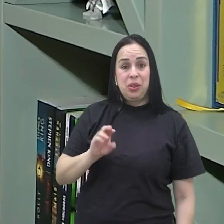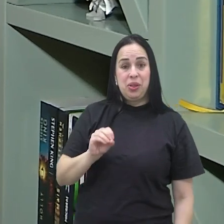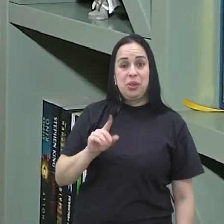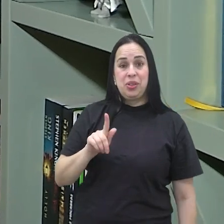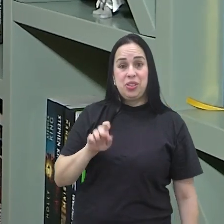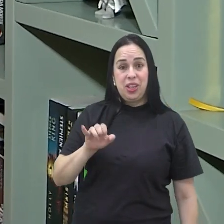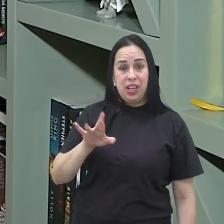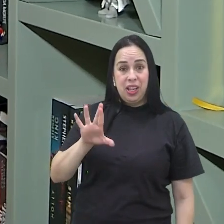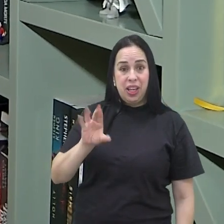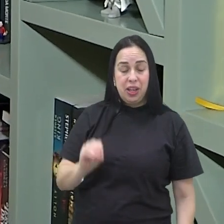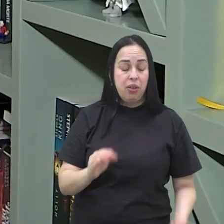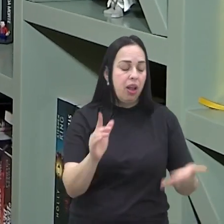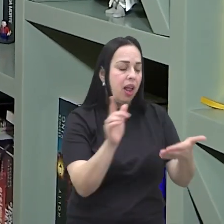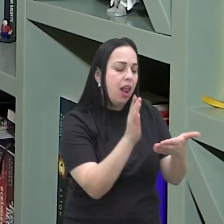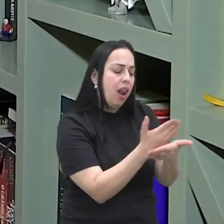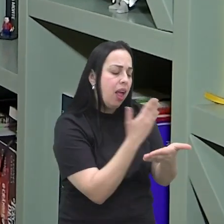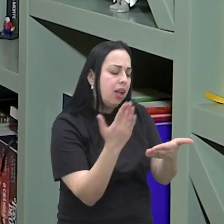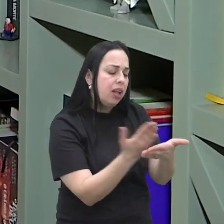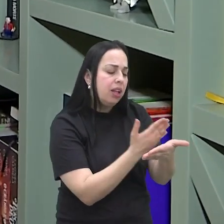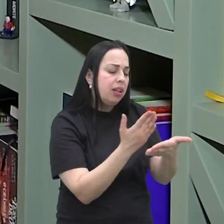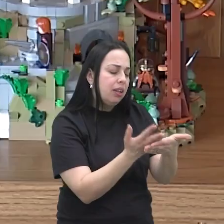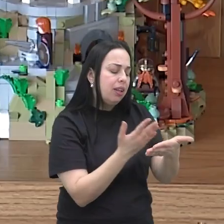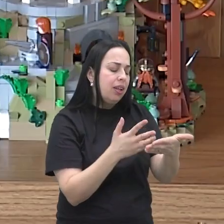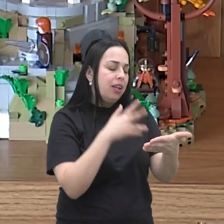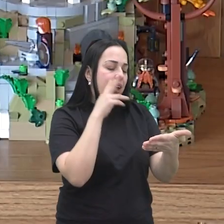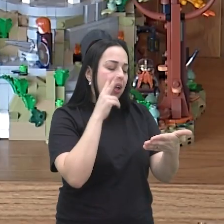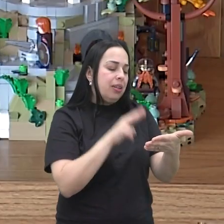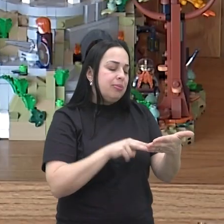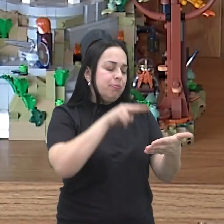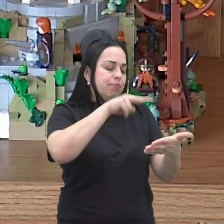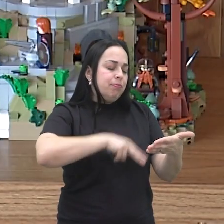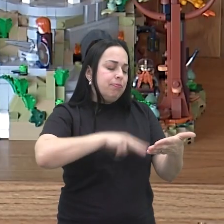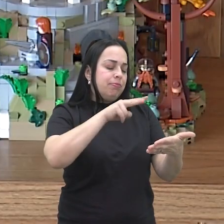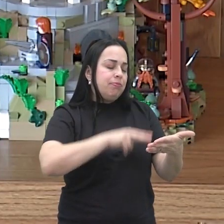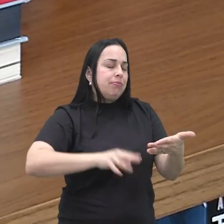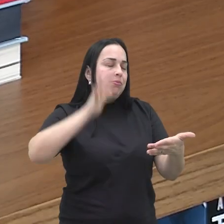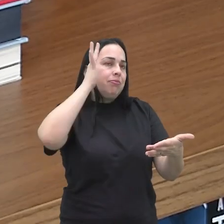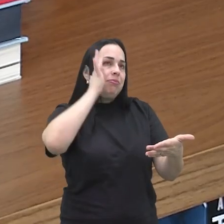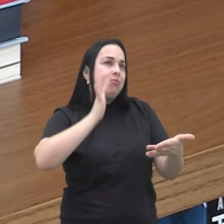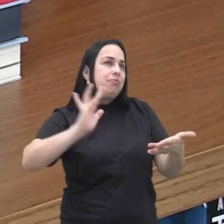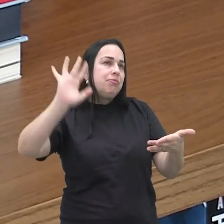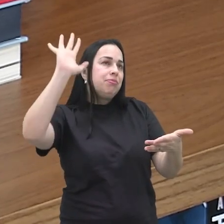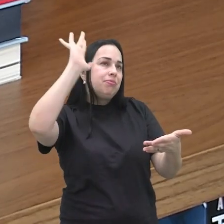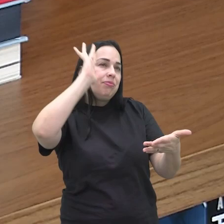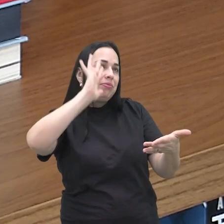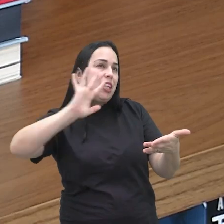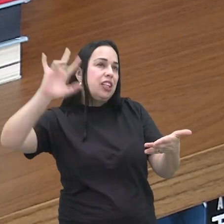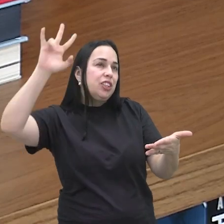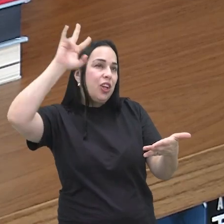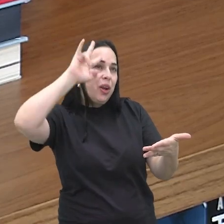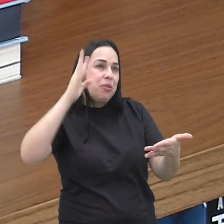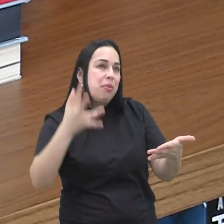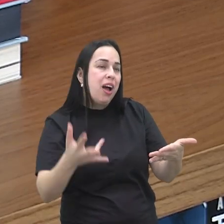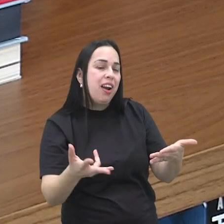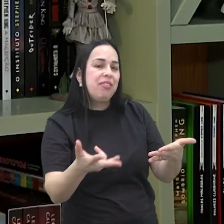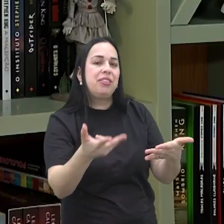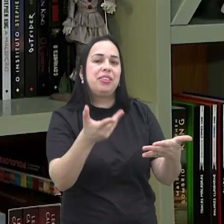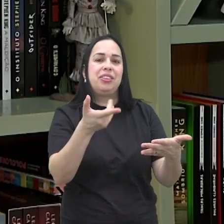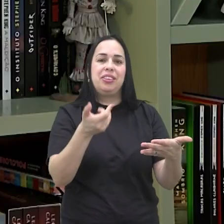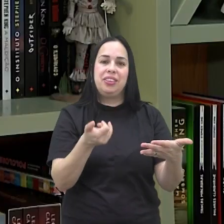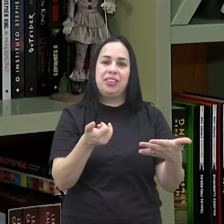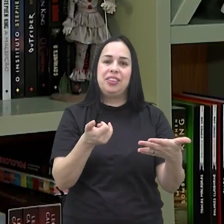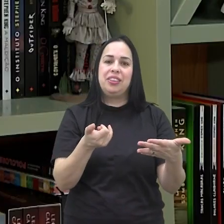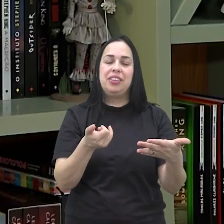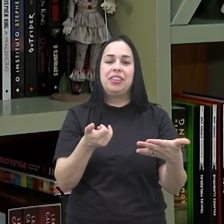Rogério, esse mundo presente nos livros e filmes é um convite à imaginação e um passeio por histórias incríveis.